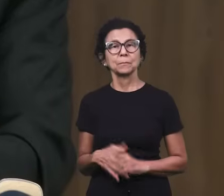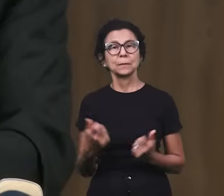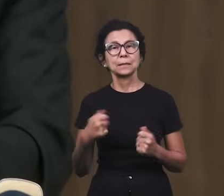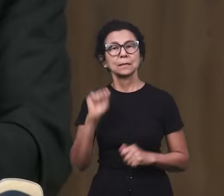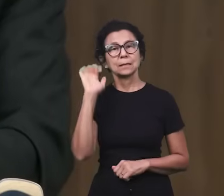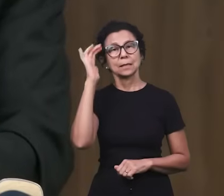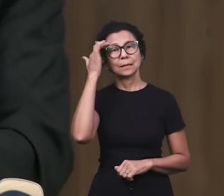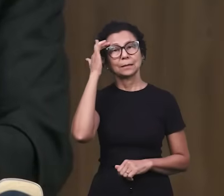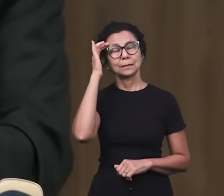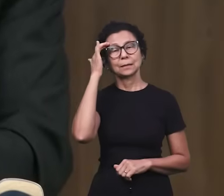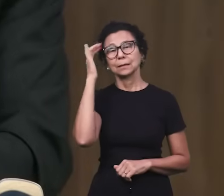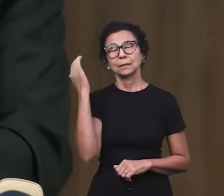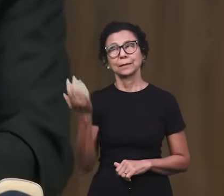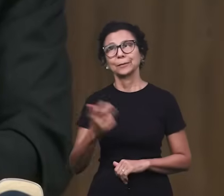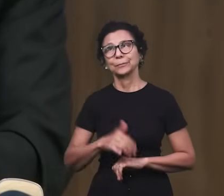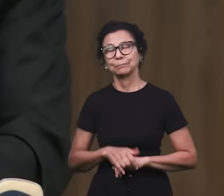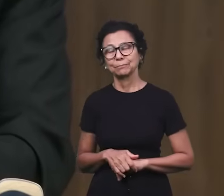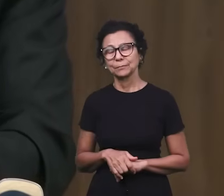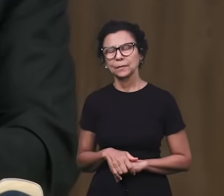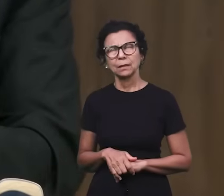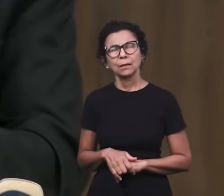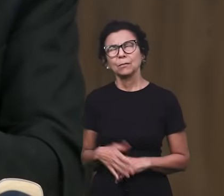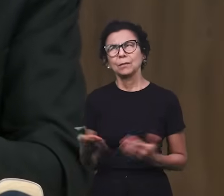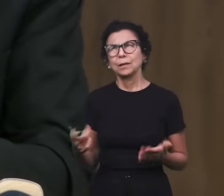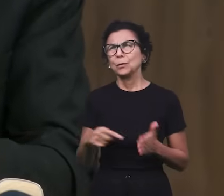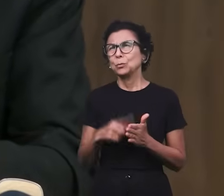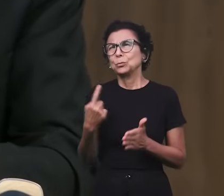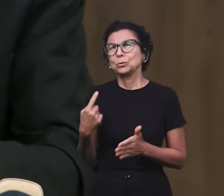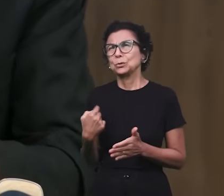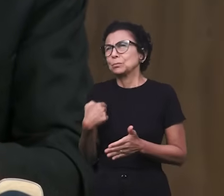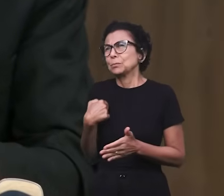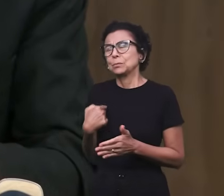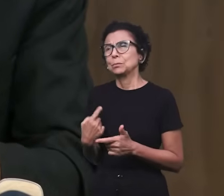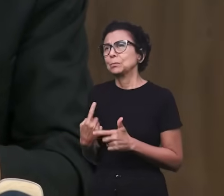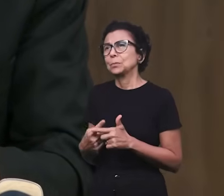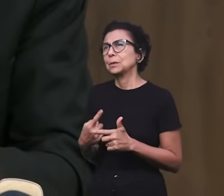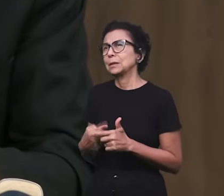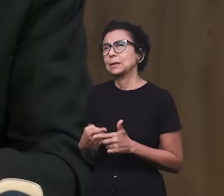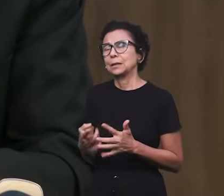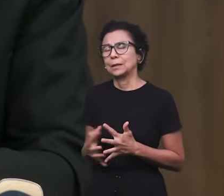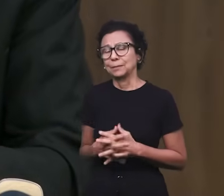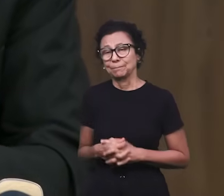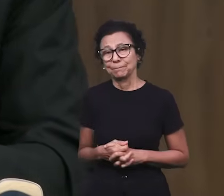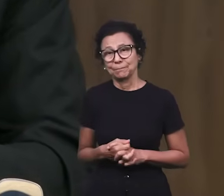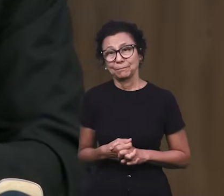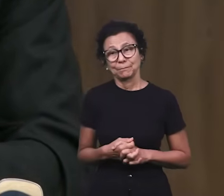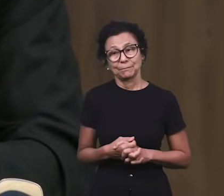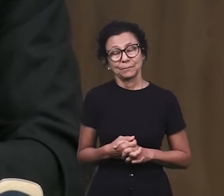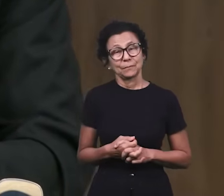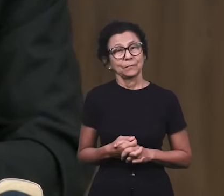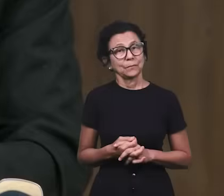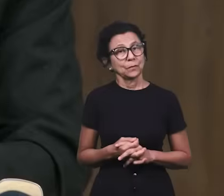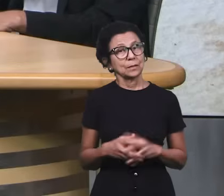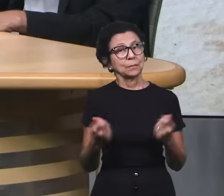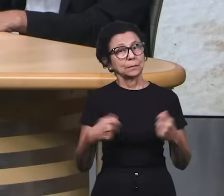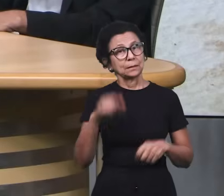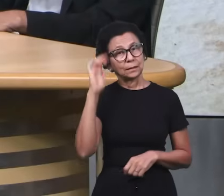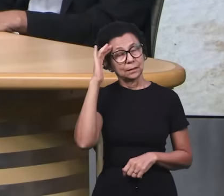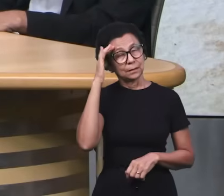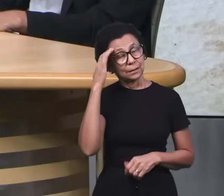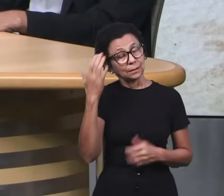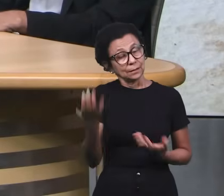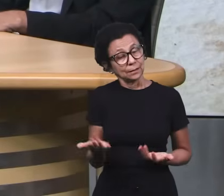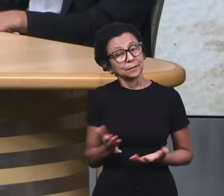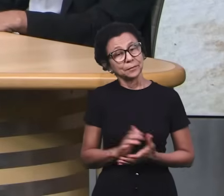importante o homem entender o seu chamado. Se ele não entendeu o seu chamado, ele pode até entrar em dificuldade. Não é